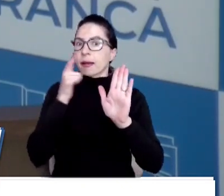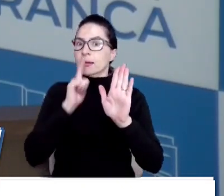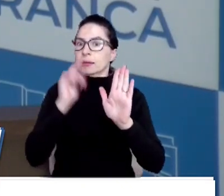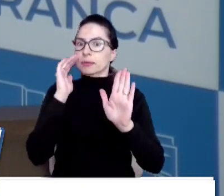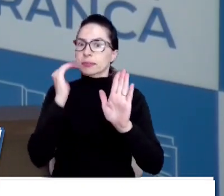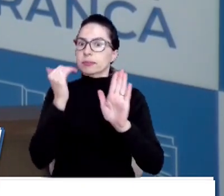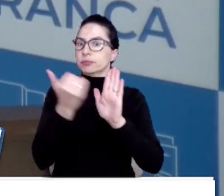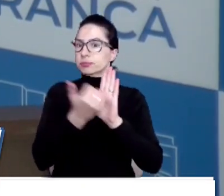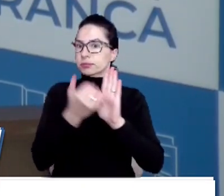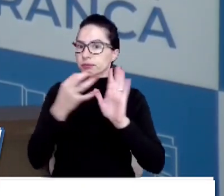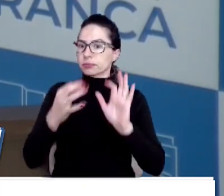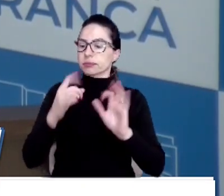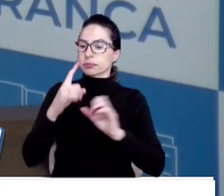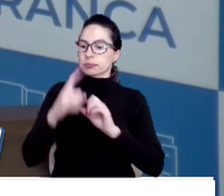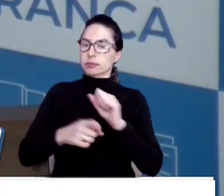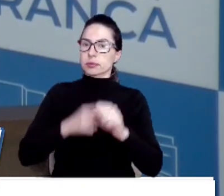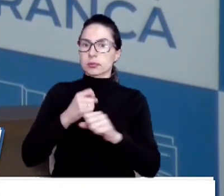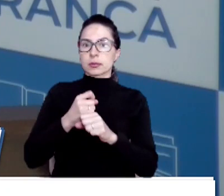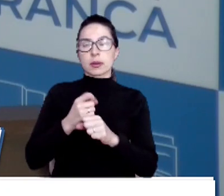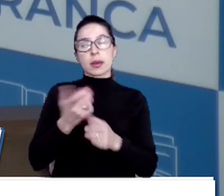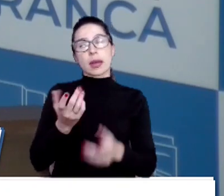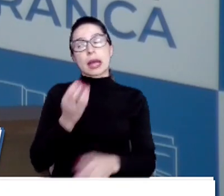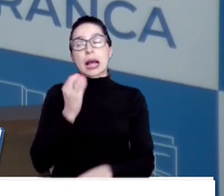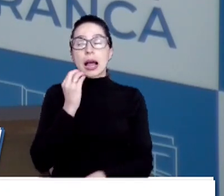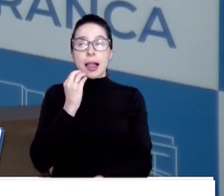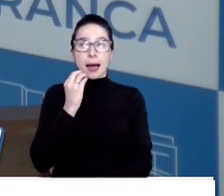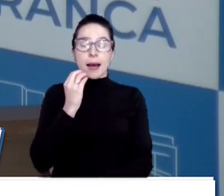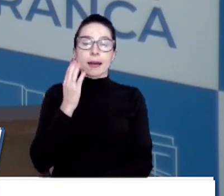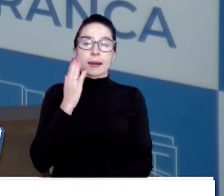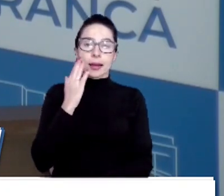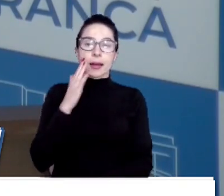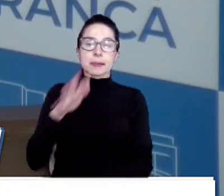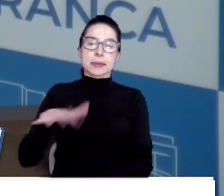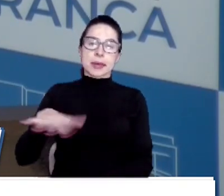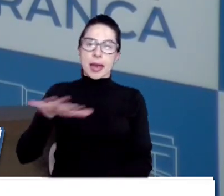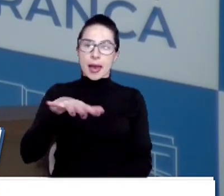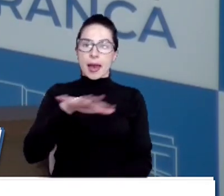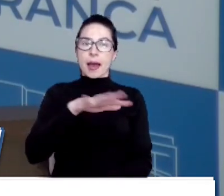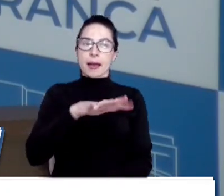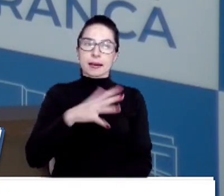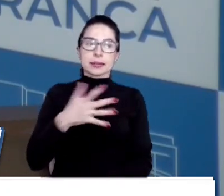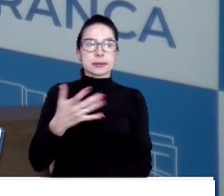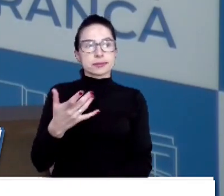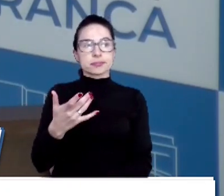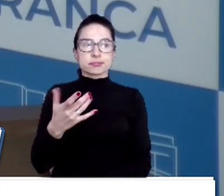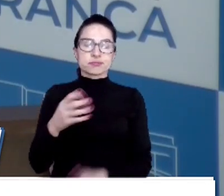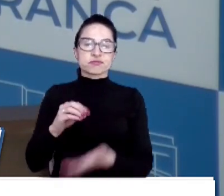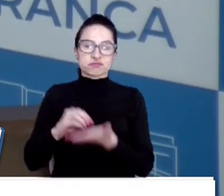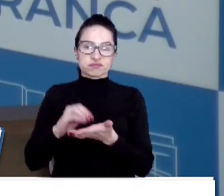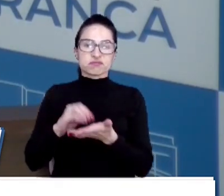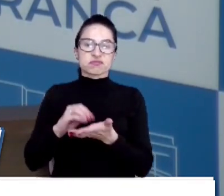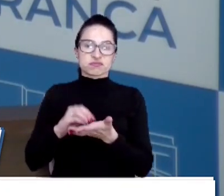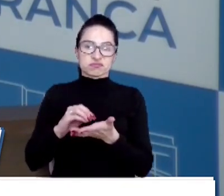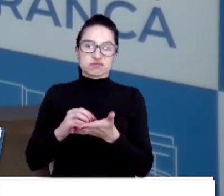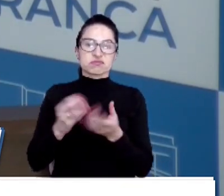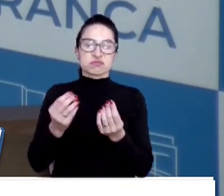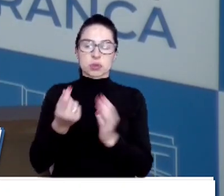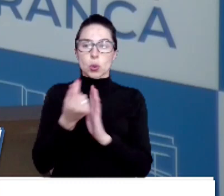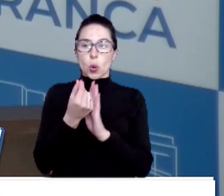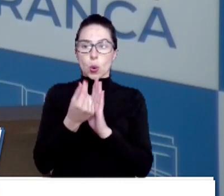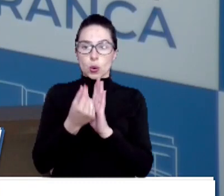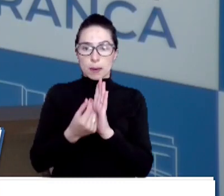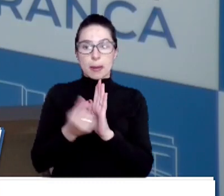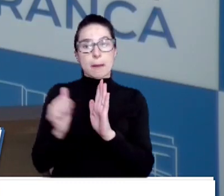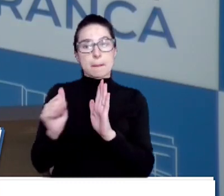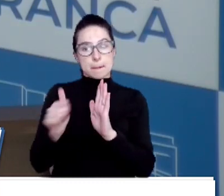no ano que vem agora é lógico que algumas áreas a gente tem que dizer que tá deixando muito a desejar e o orçamento podia ser